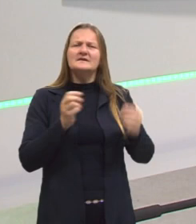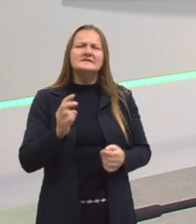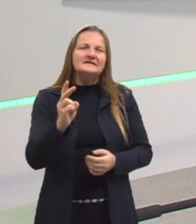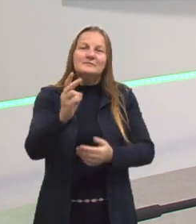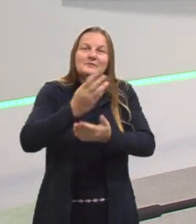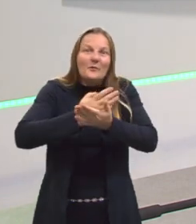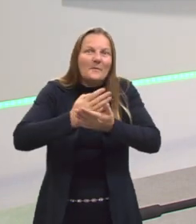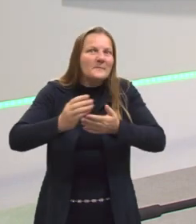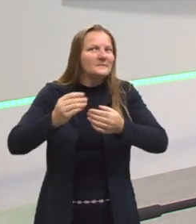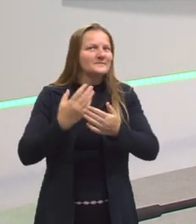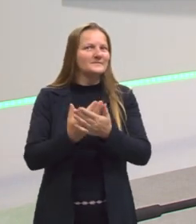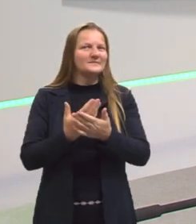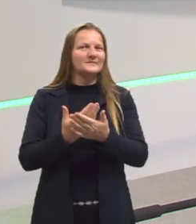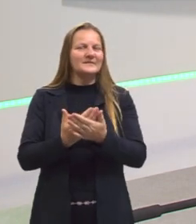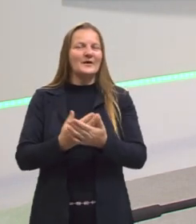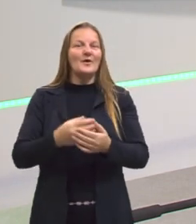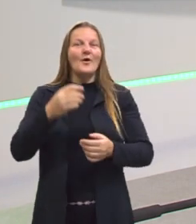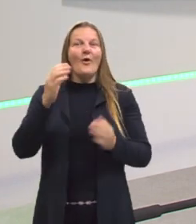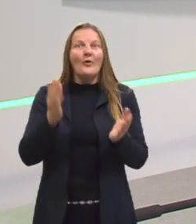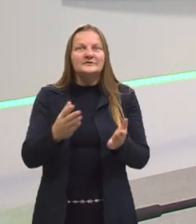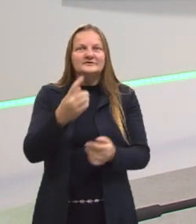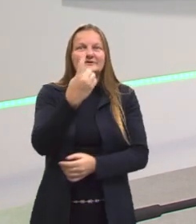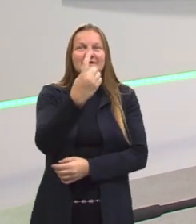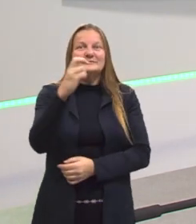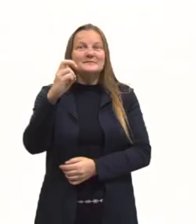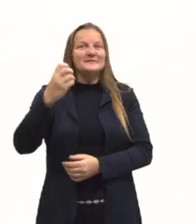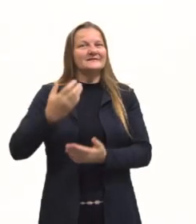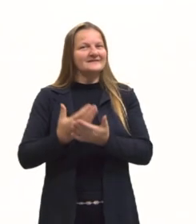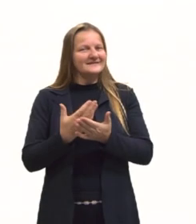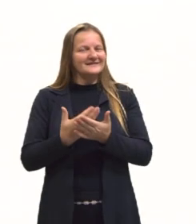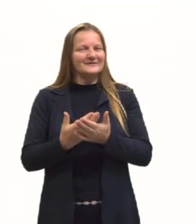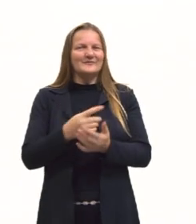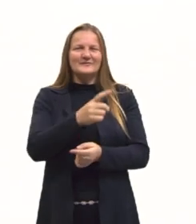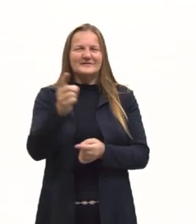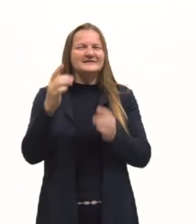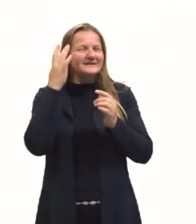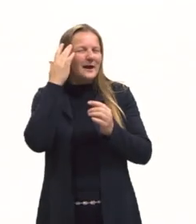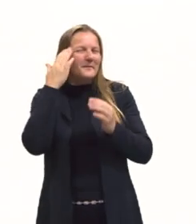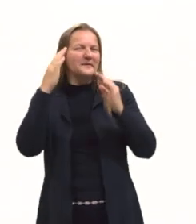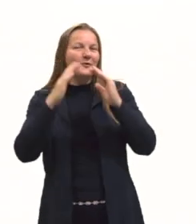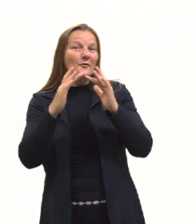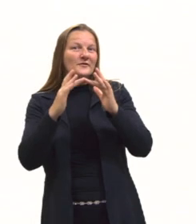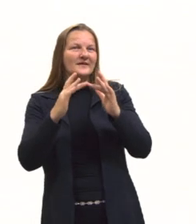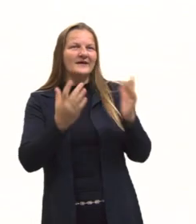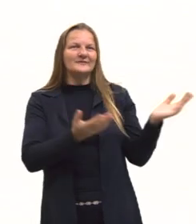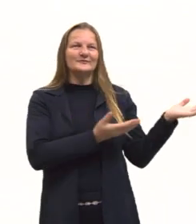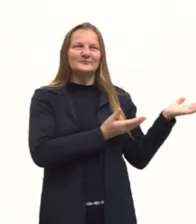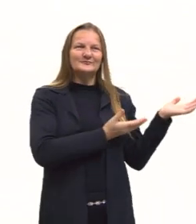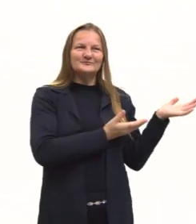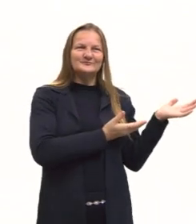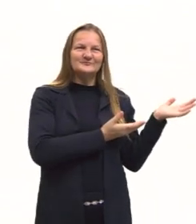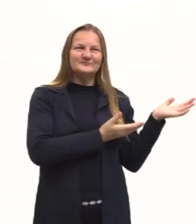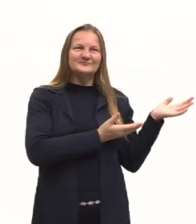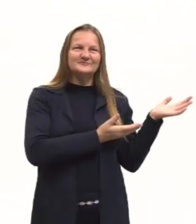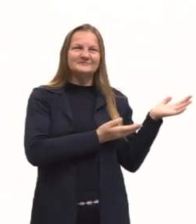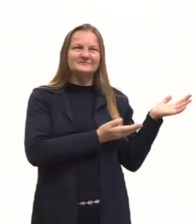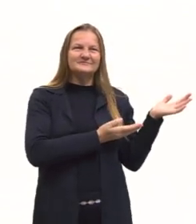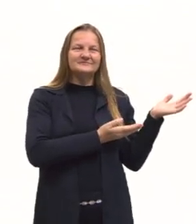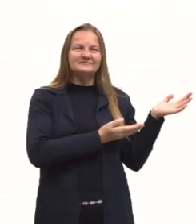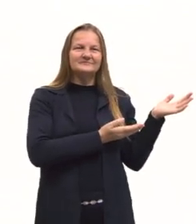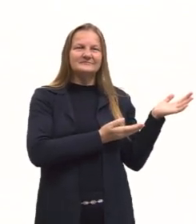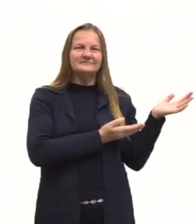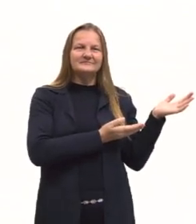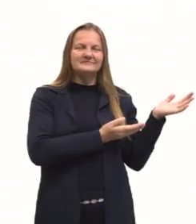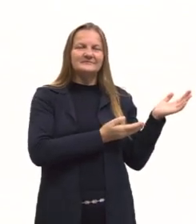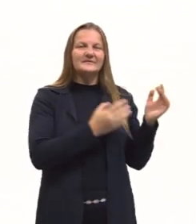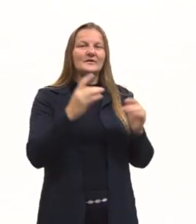né Nós estamos aí na nossa 15ª aula vocês já sabem nós temos aqui os nossos contatos né